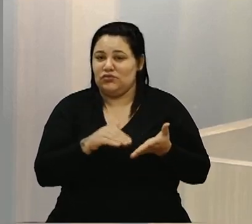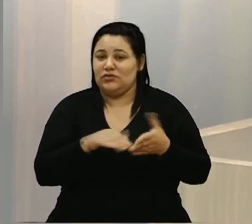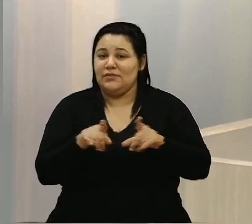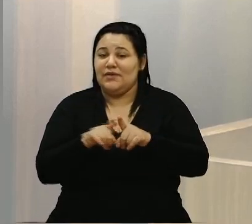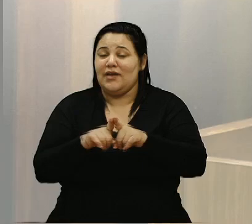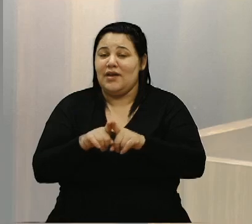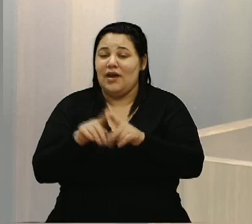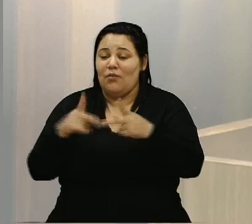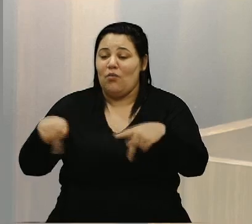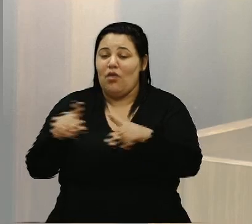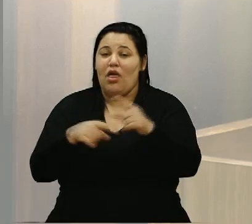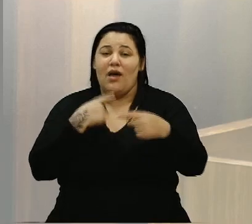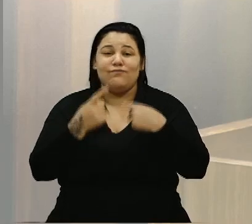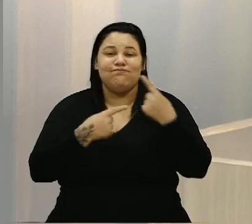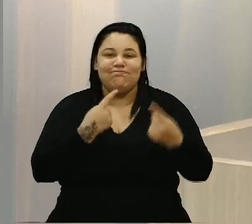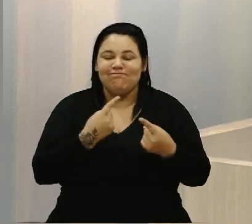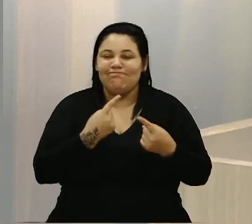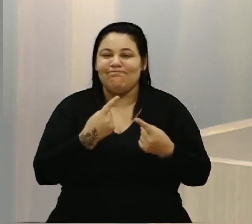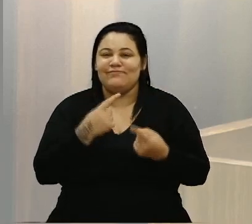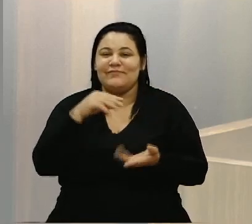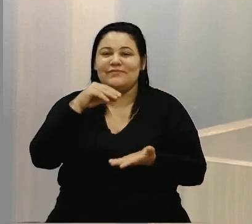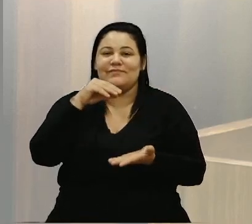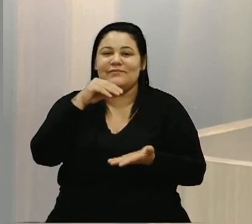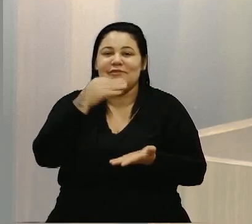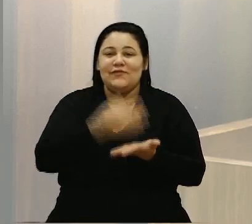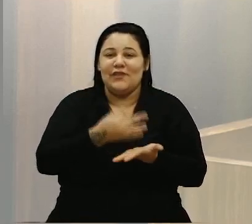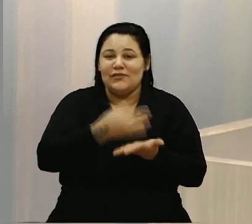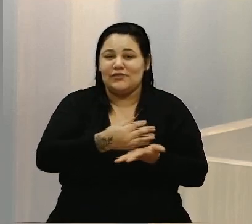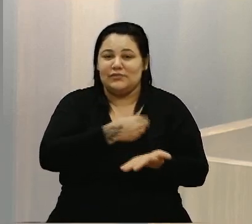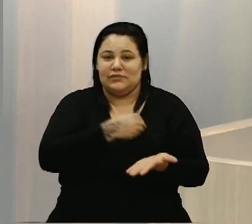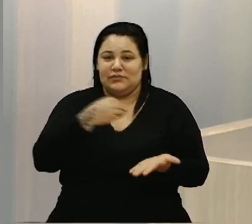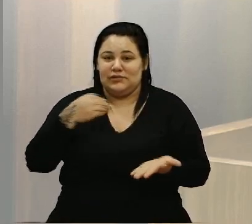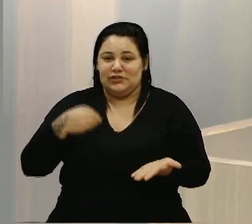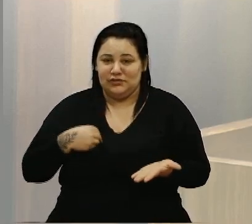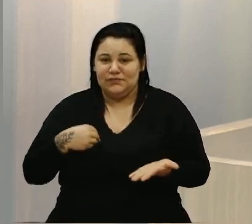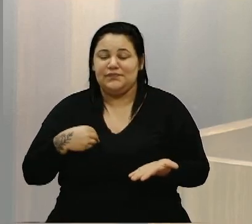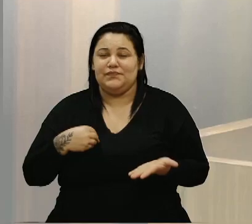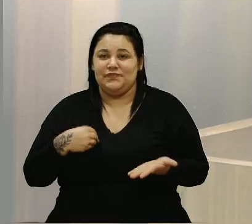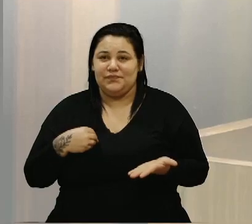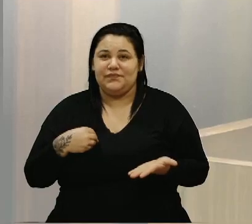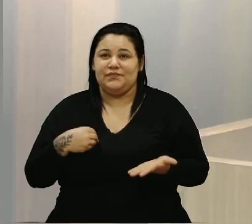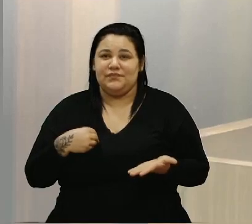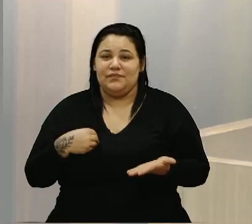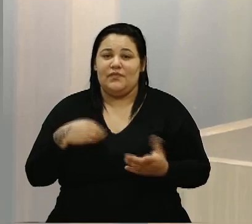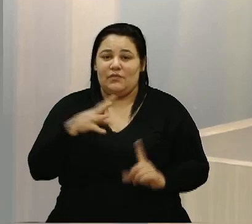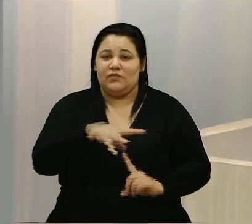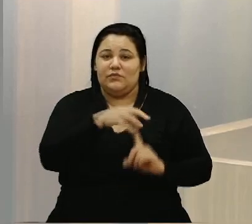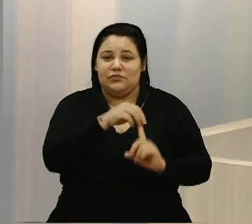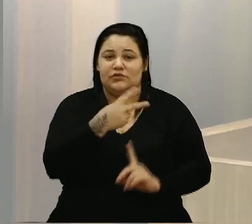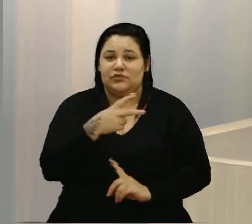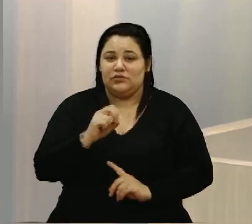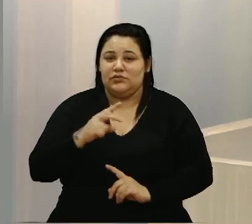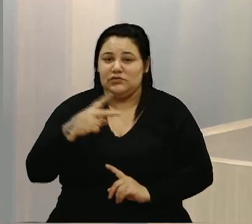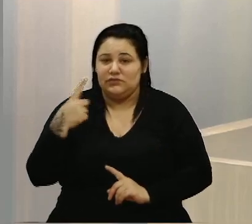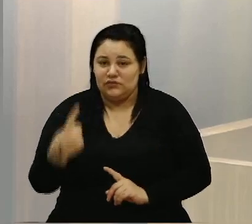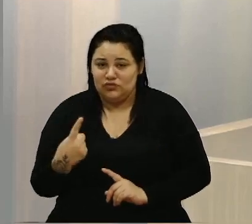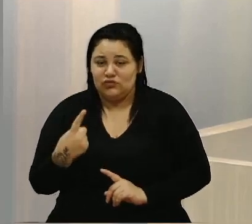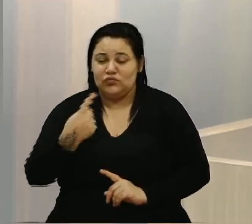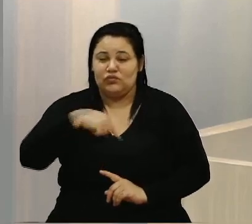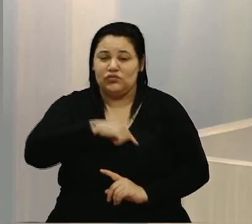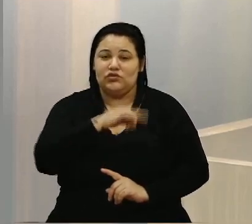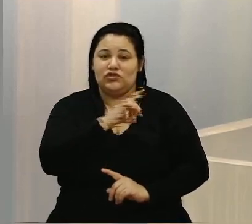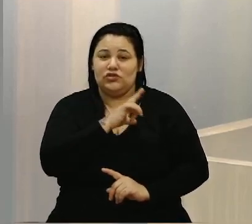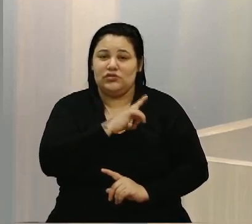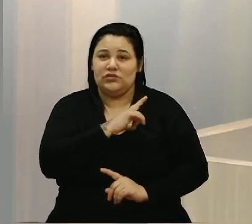A falta de médicos que em alguns momentos foi extremamente agudizada, principalmente em 2021, quando nós tínhamos